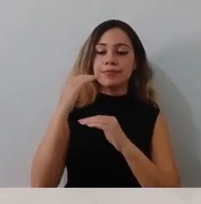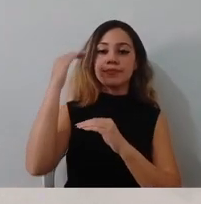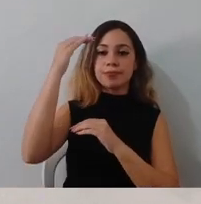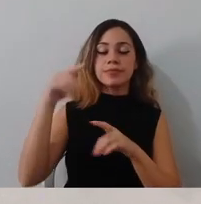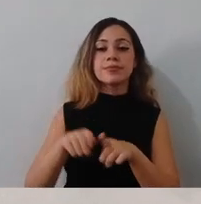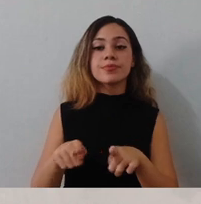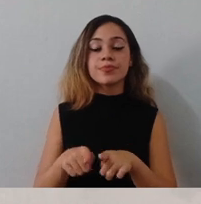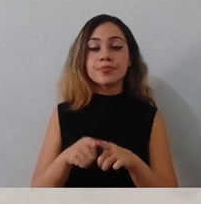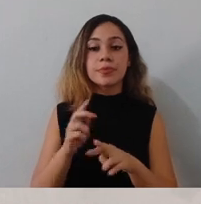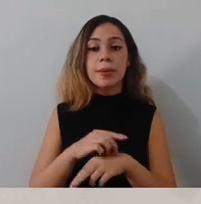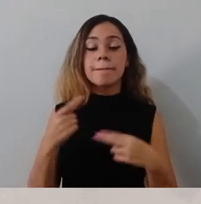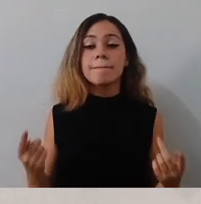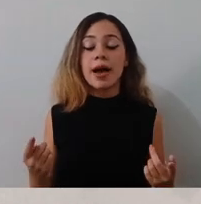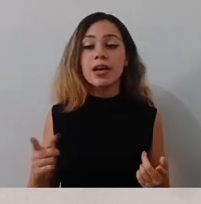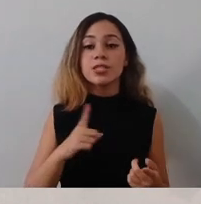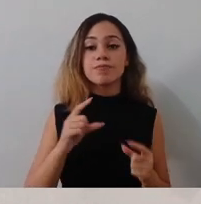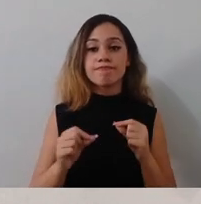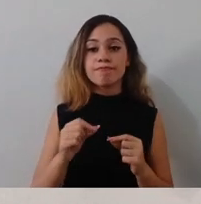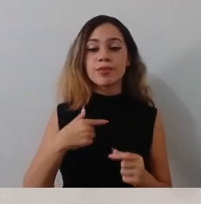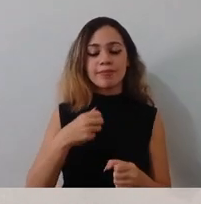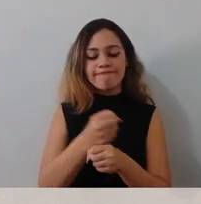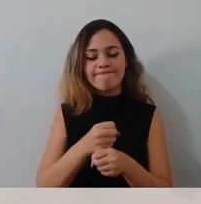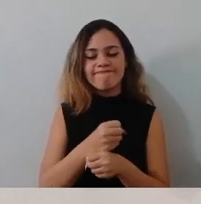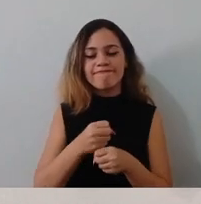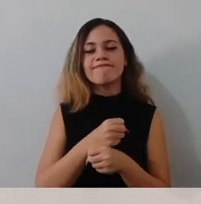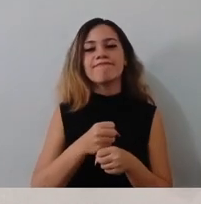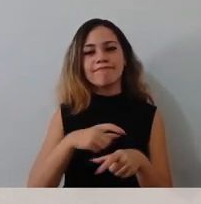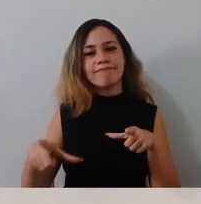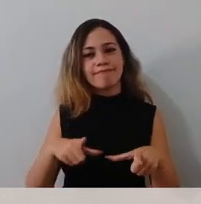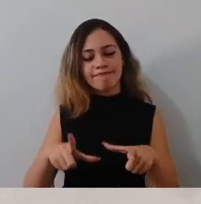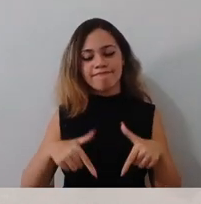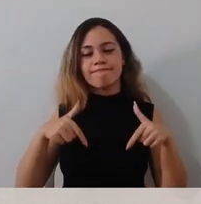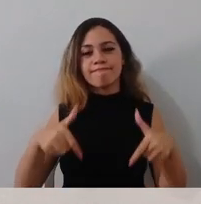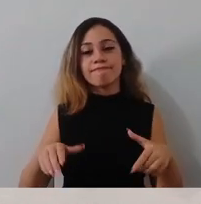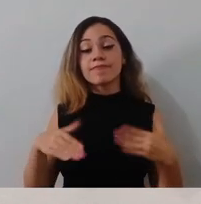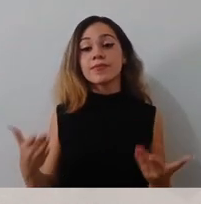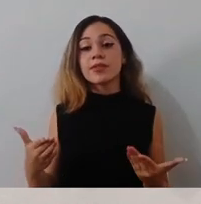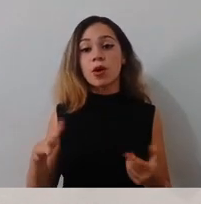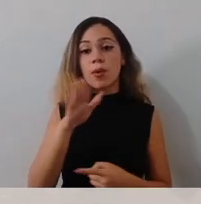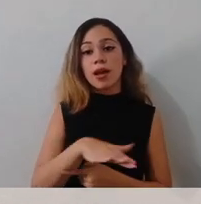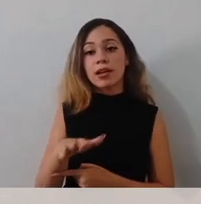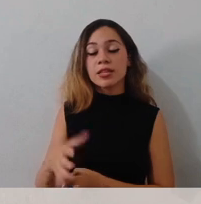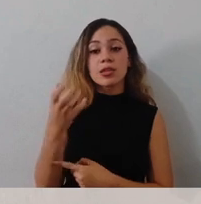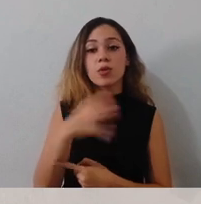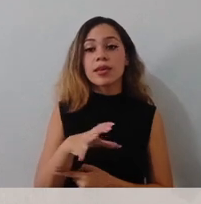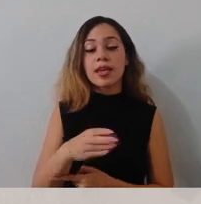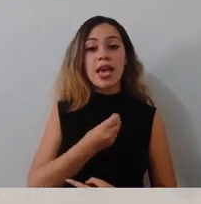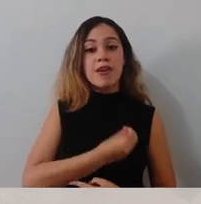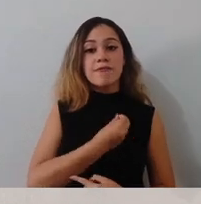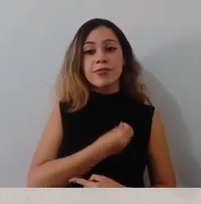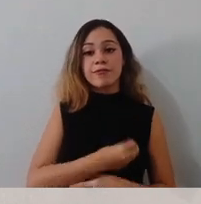pós-graduação, mestrado. Mas eu fiquei muitos anos. Então, os sinais, a criança fica apática,